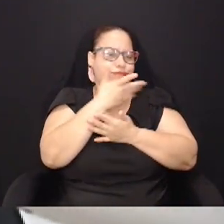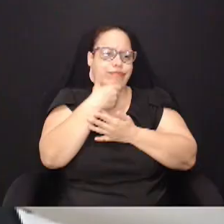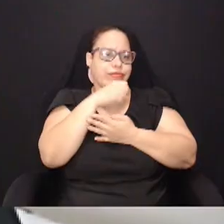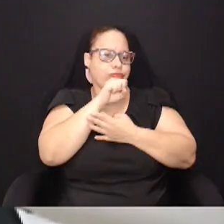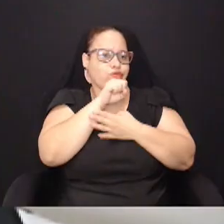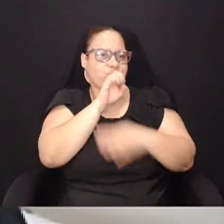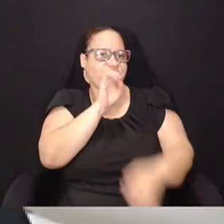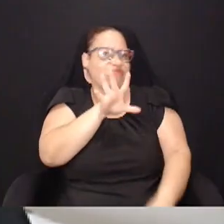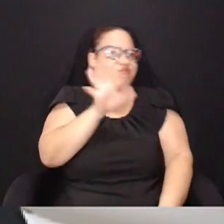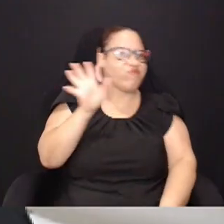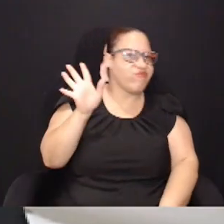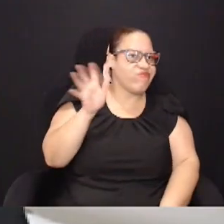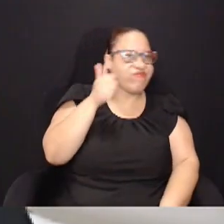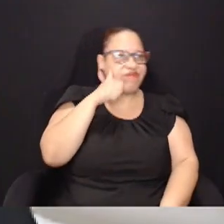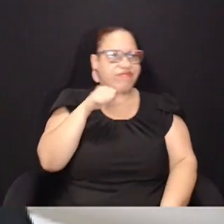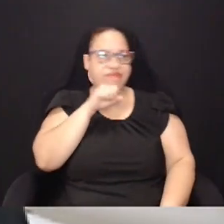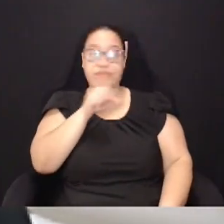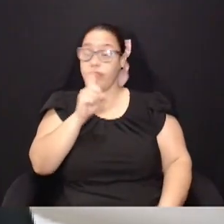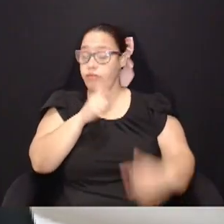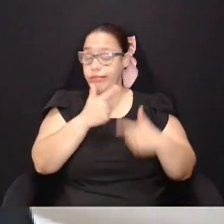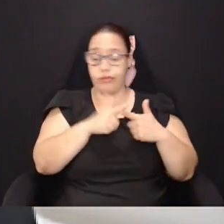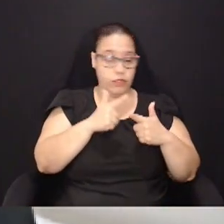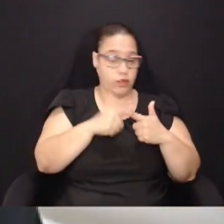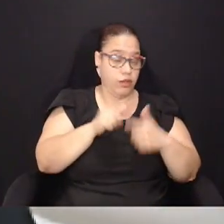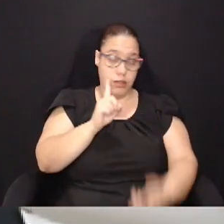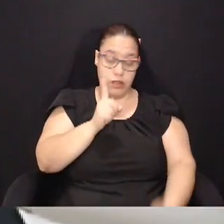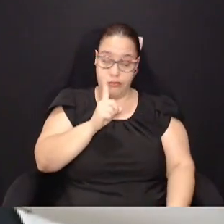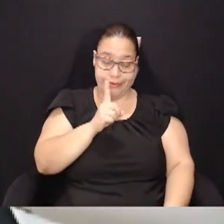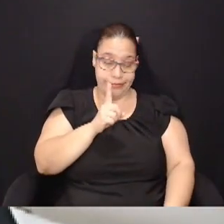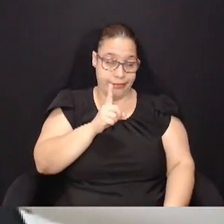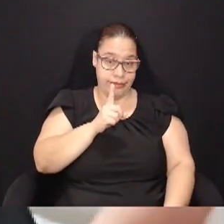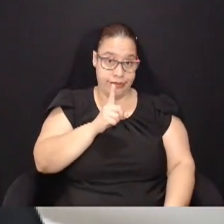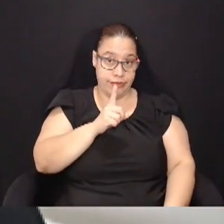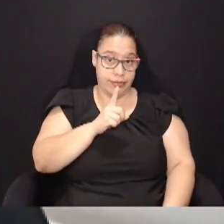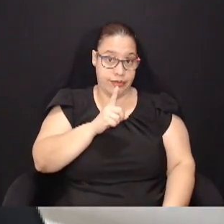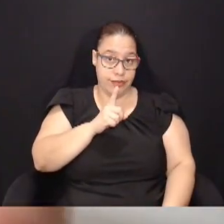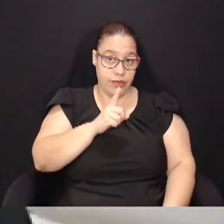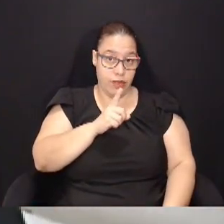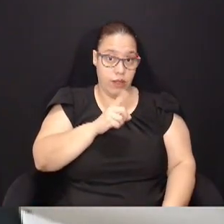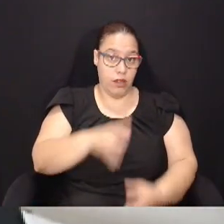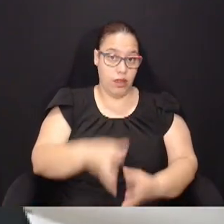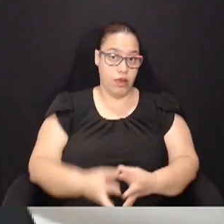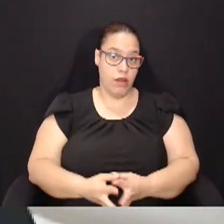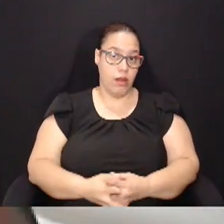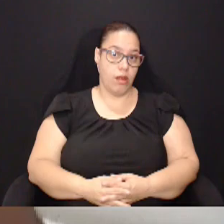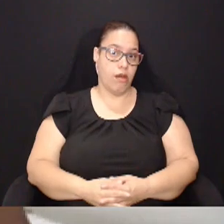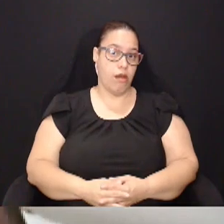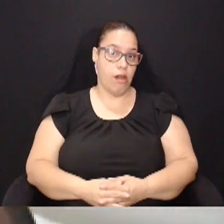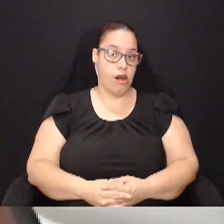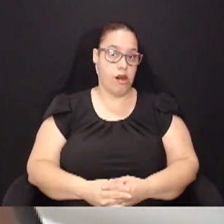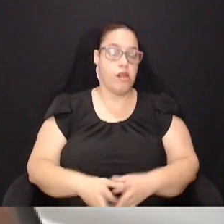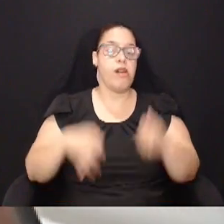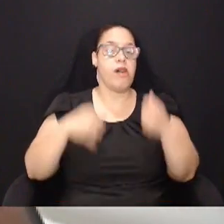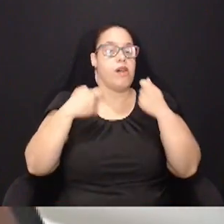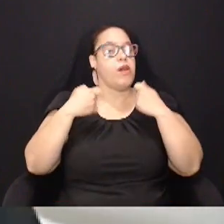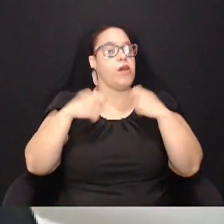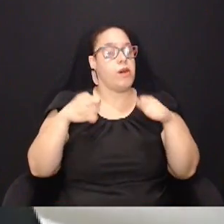e mãe não adianta. Não adianta colocar uma empregada para tomar conta. Não adianta. Você precisa